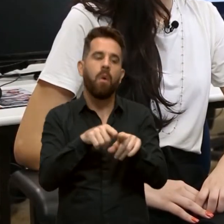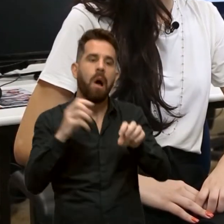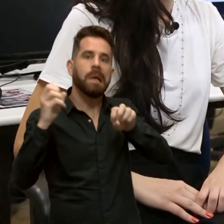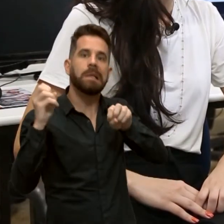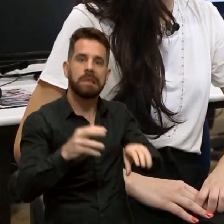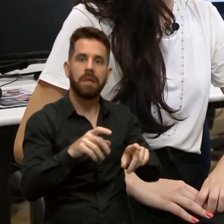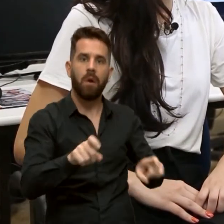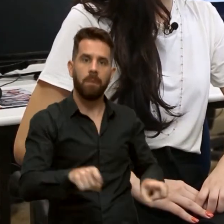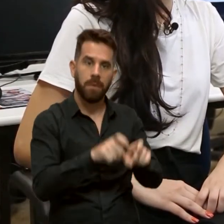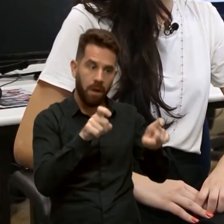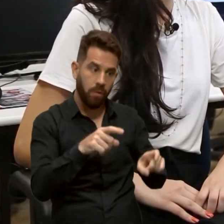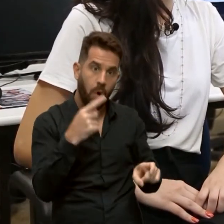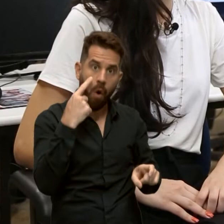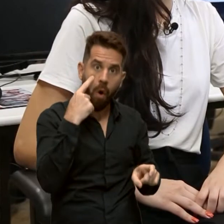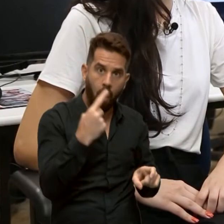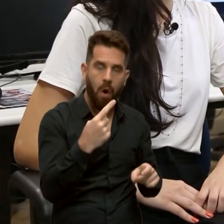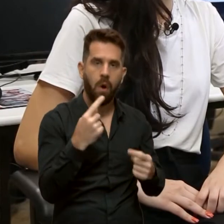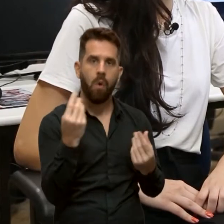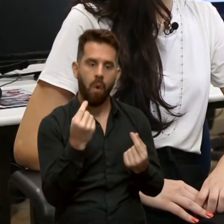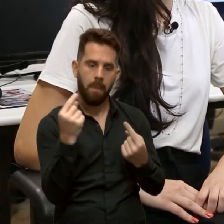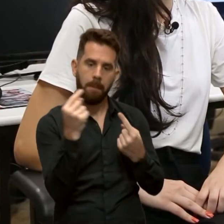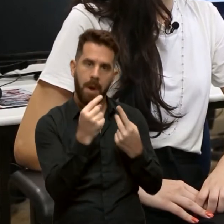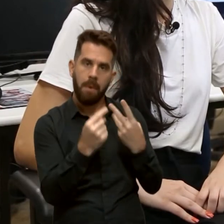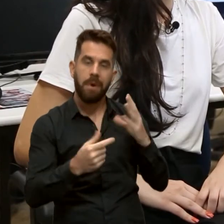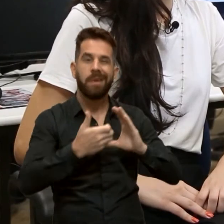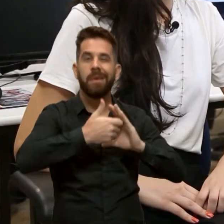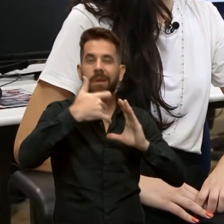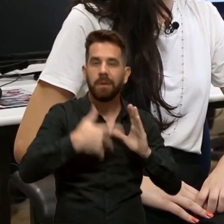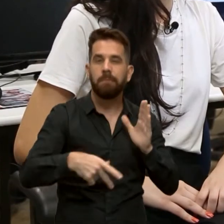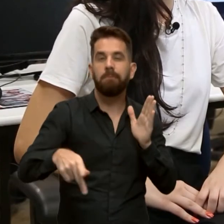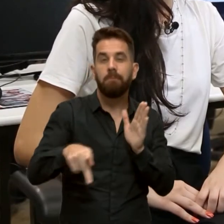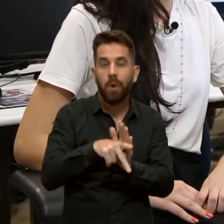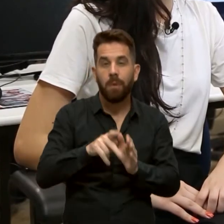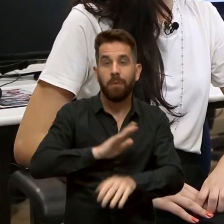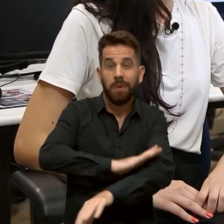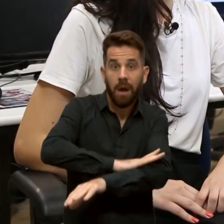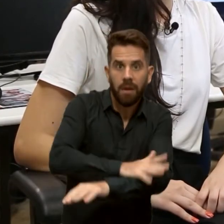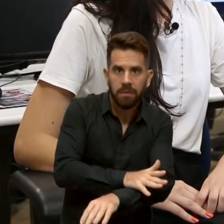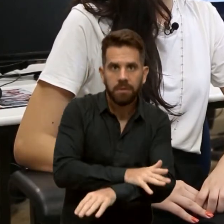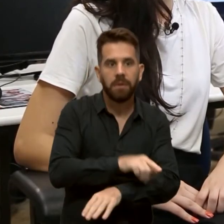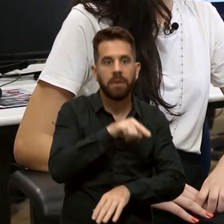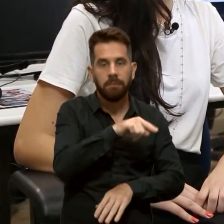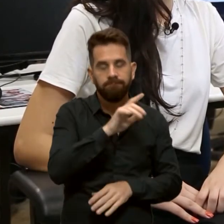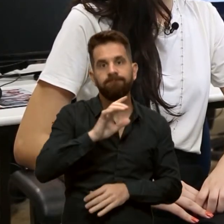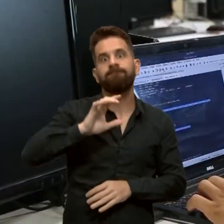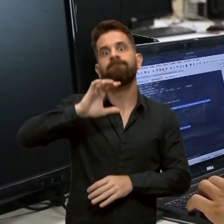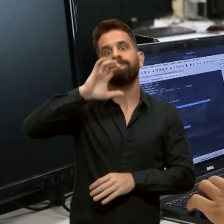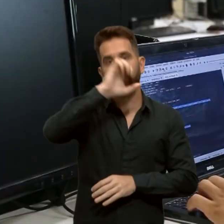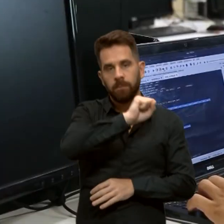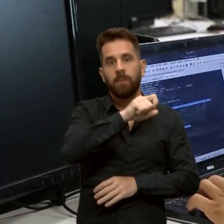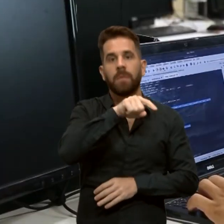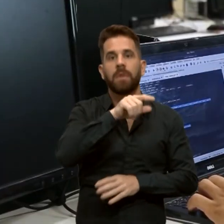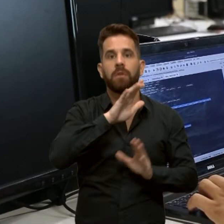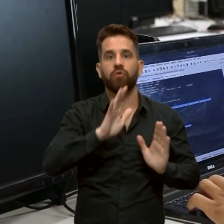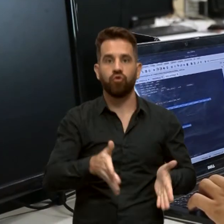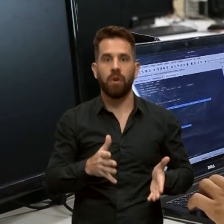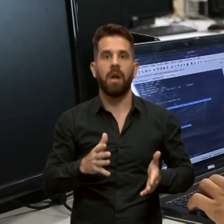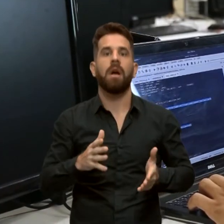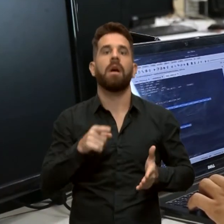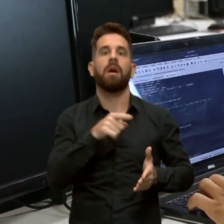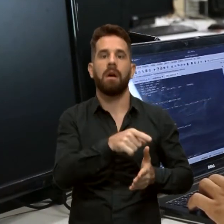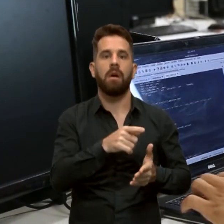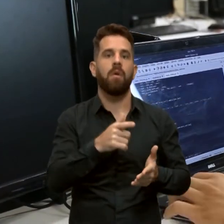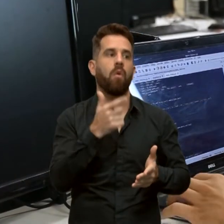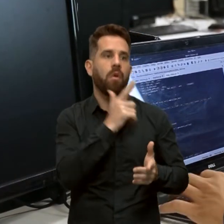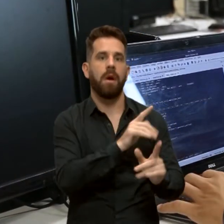computador a reconhecer essas mensagens com traço de racismo. Então, ele precisa de dados para aprender. E a partir do